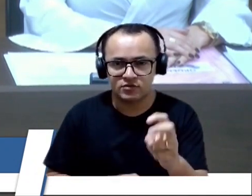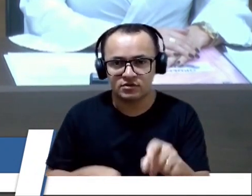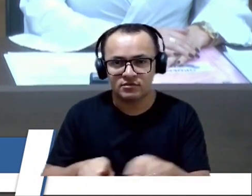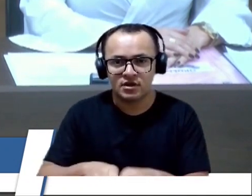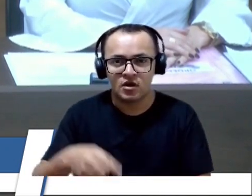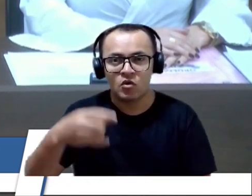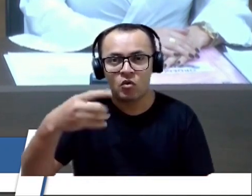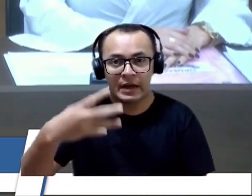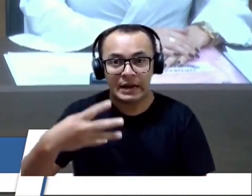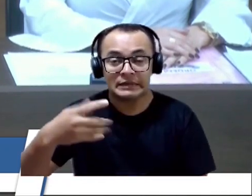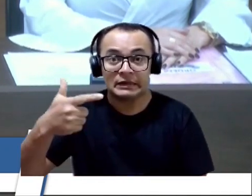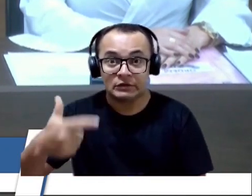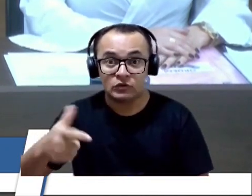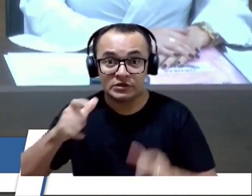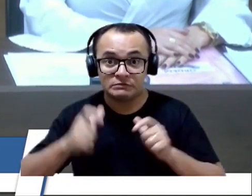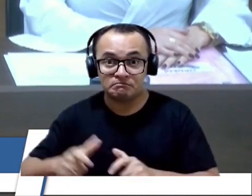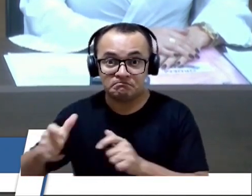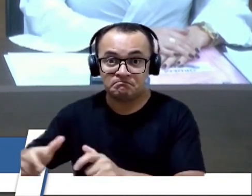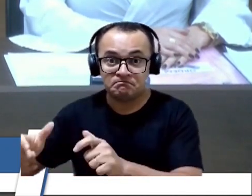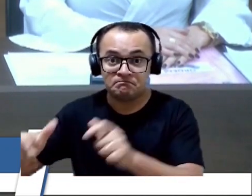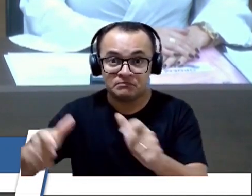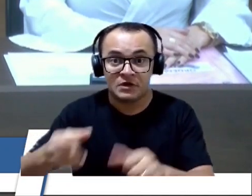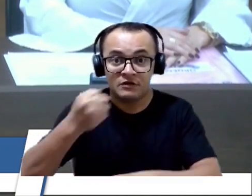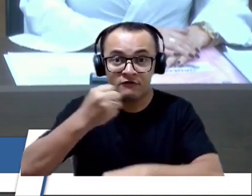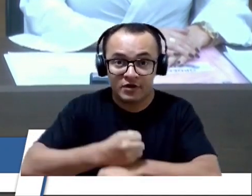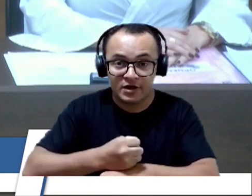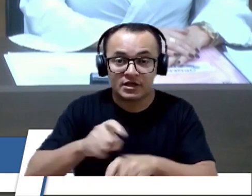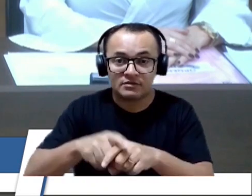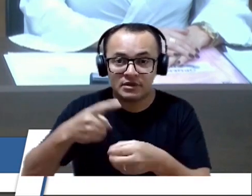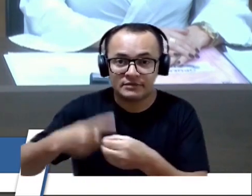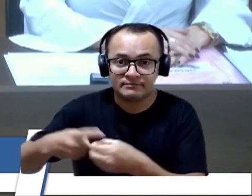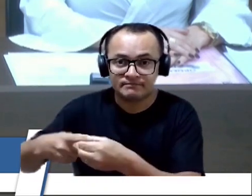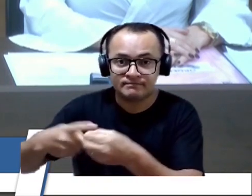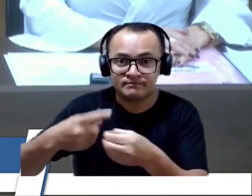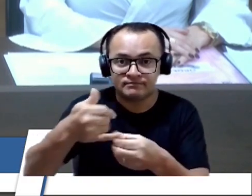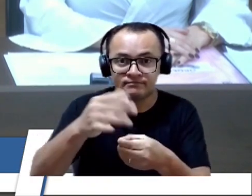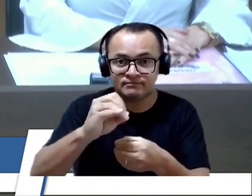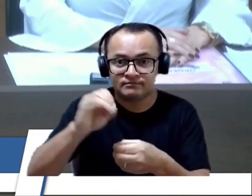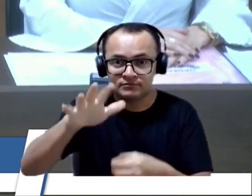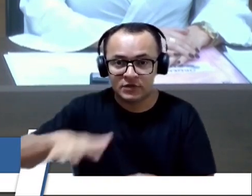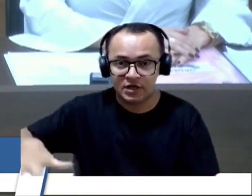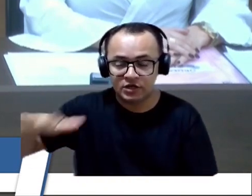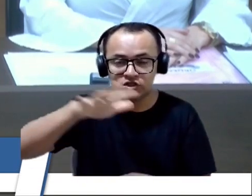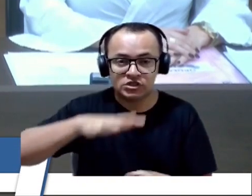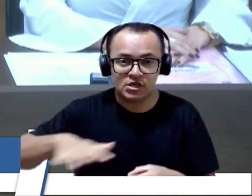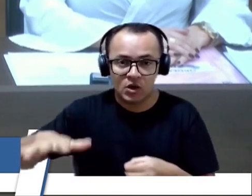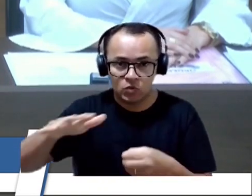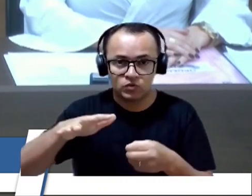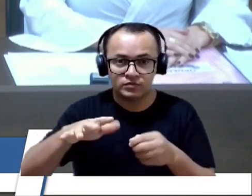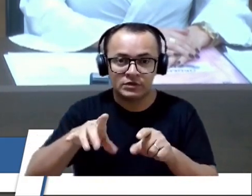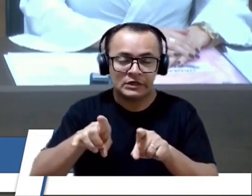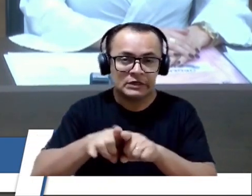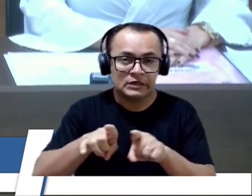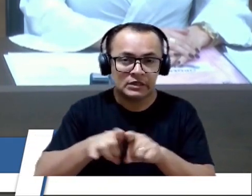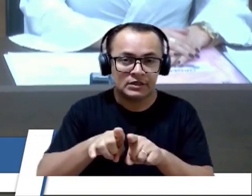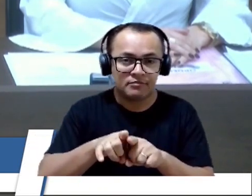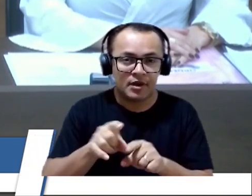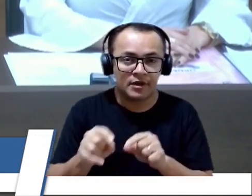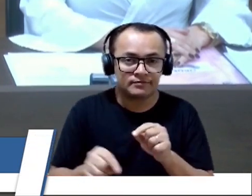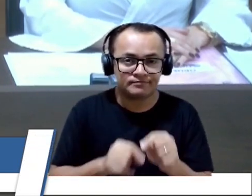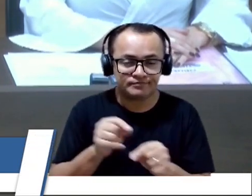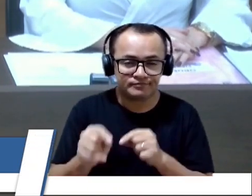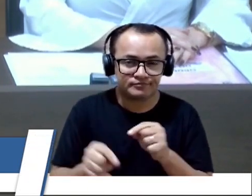10 cidades da região. Ainda pode ter a honra de participar ao longo da